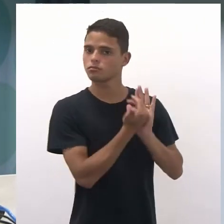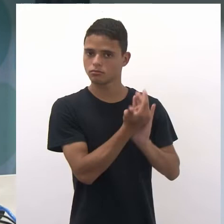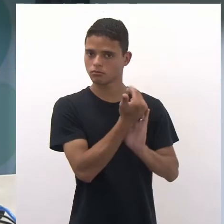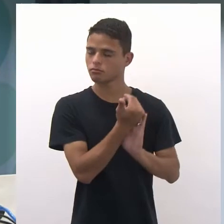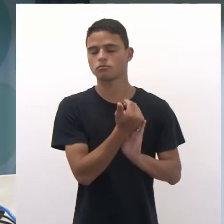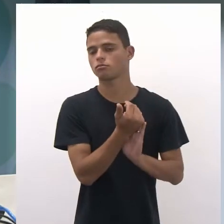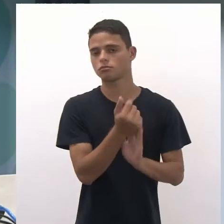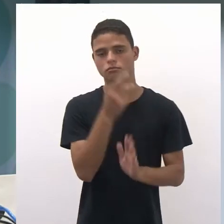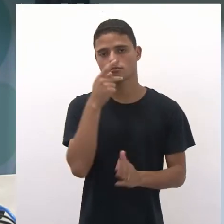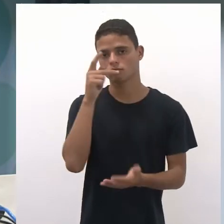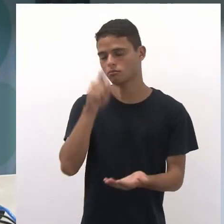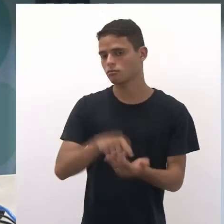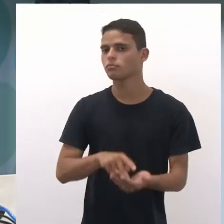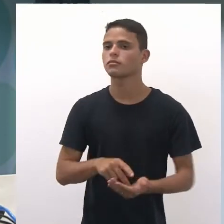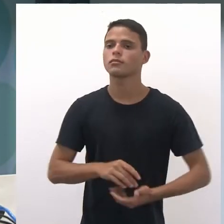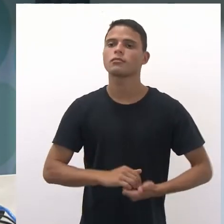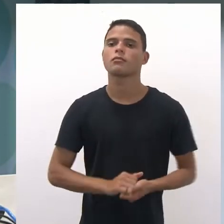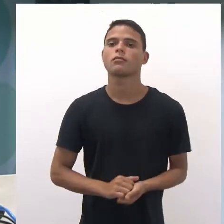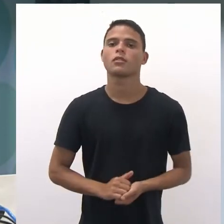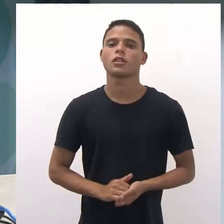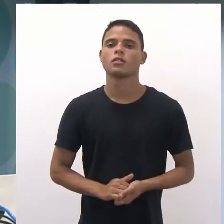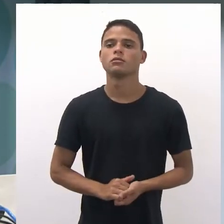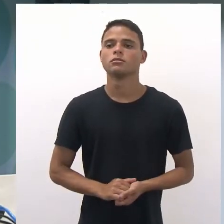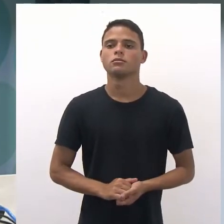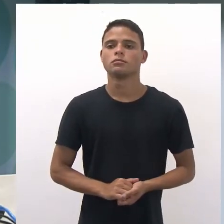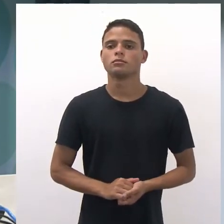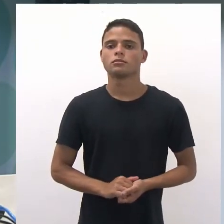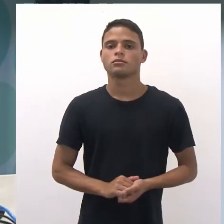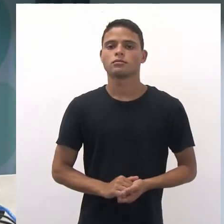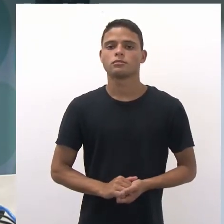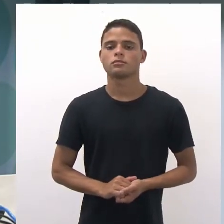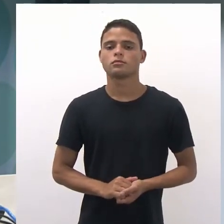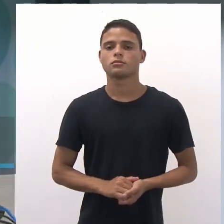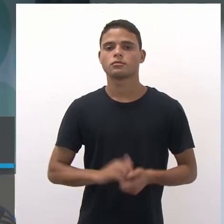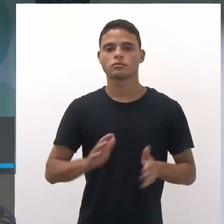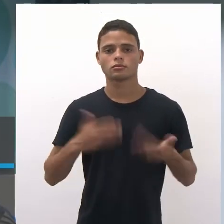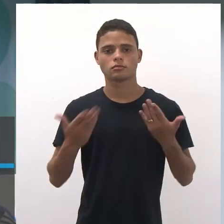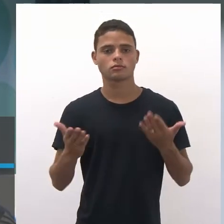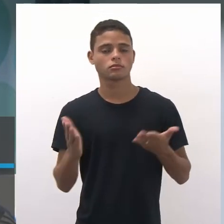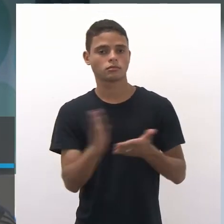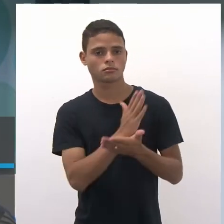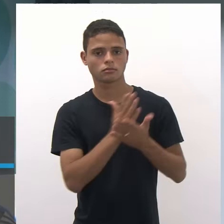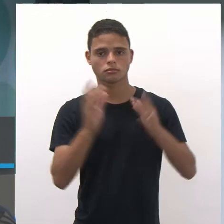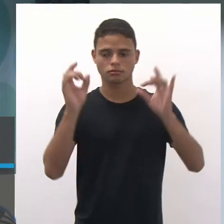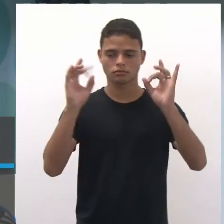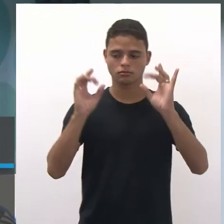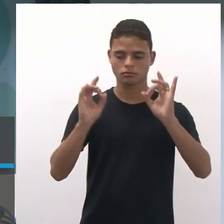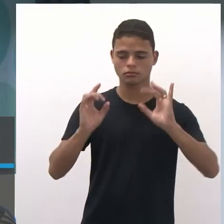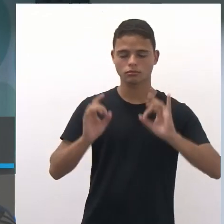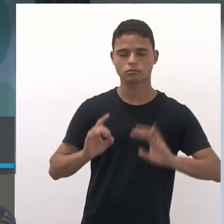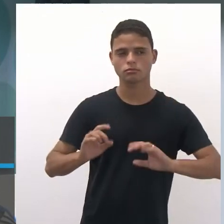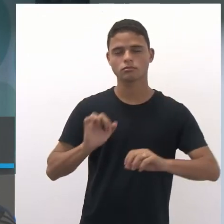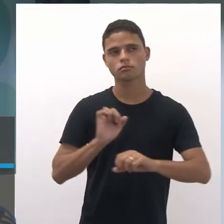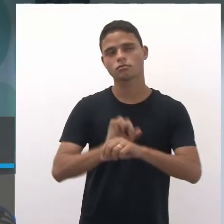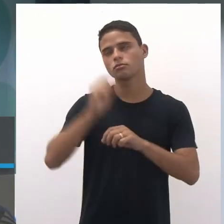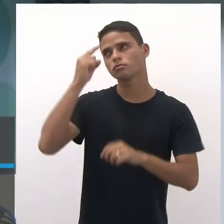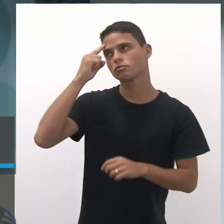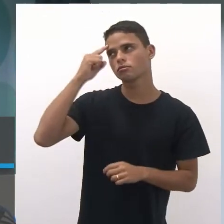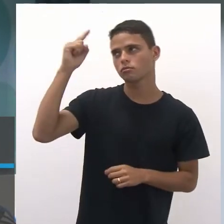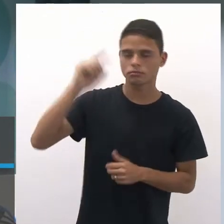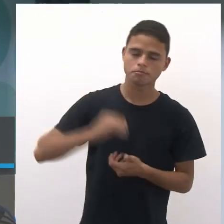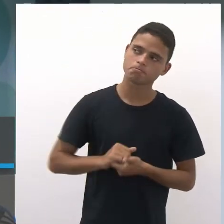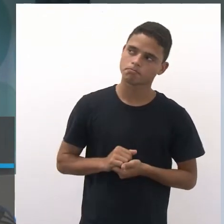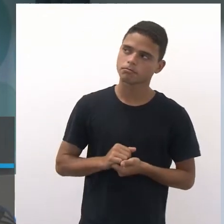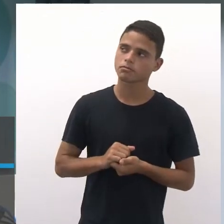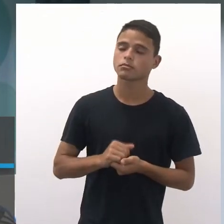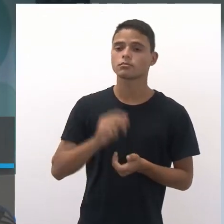ele é produzido, né? Então, são pontos que levam a gente para pensar. Na psicologia educacional,